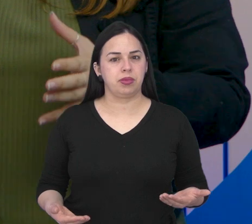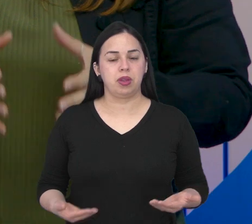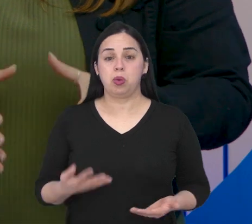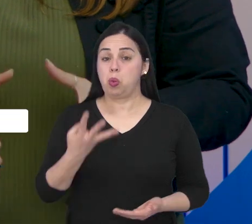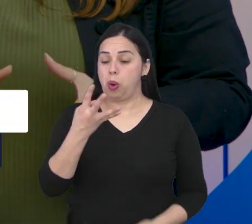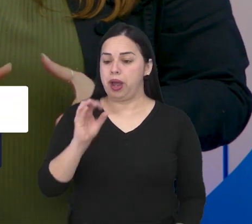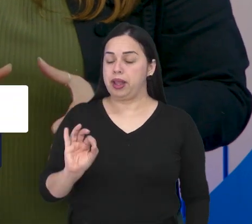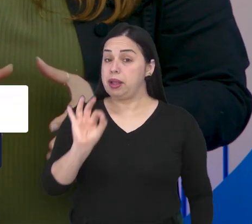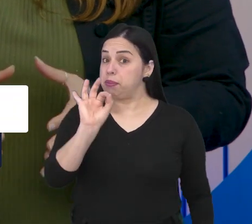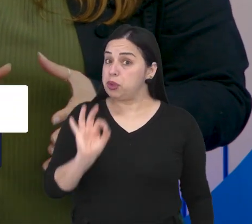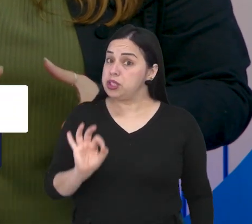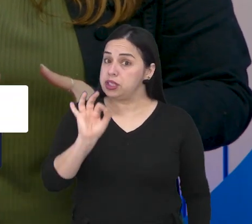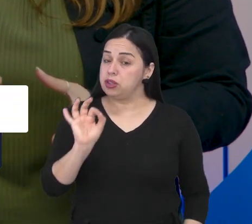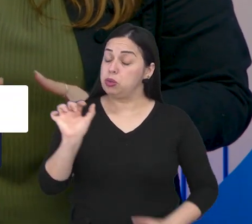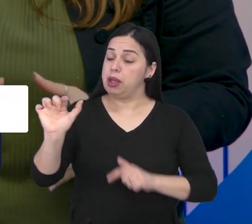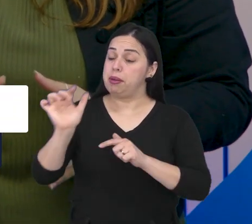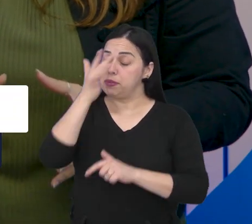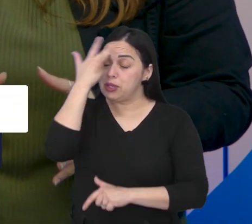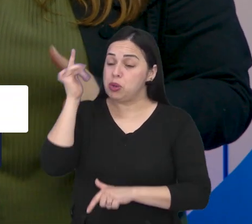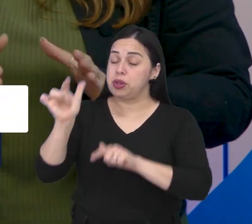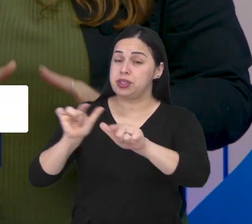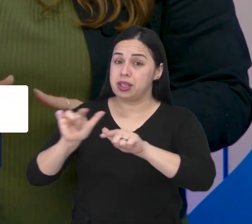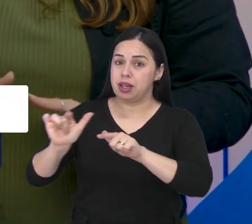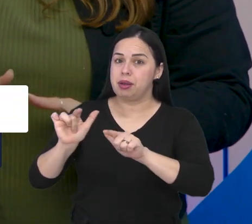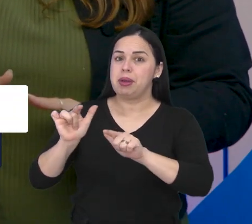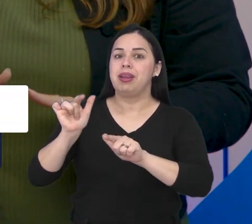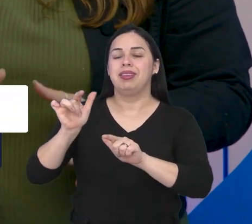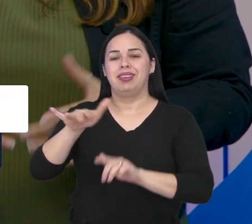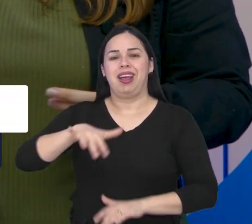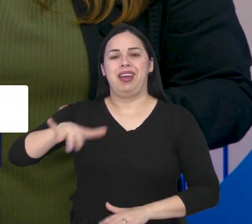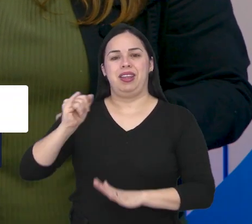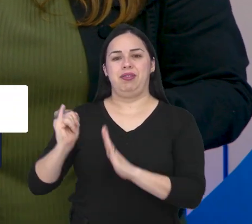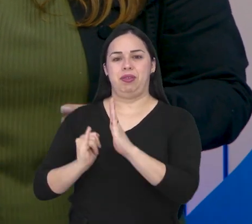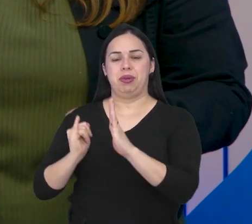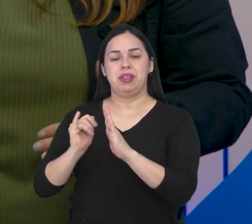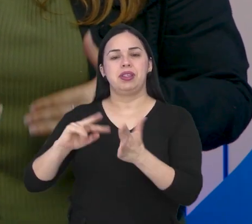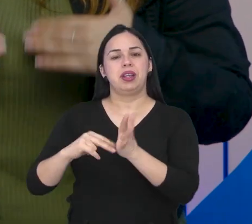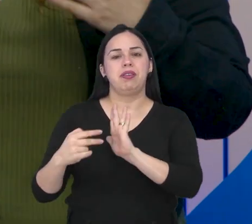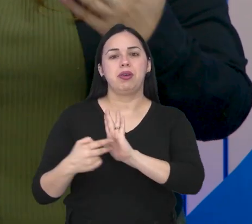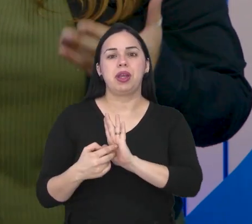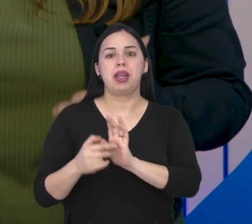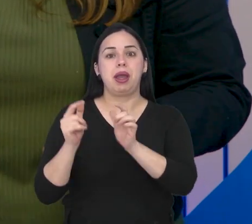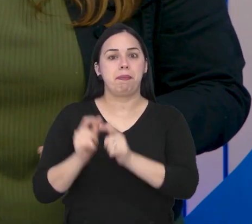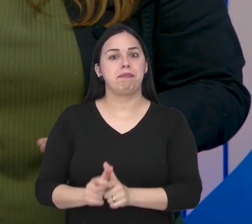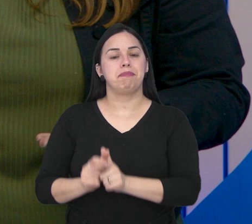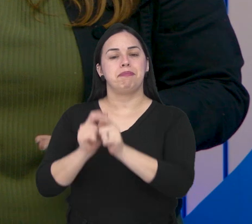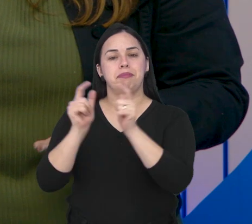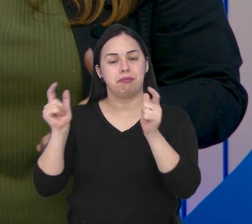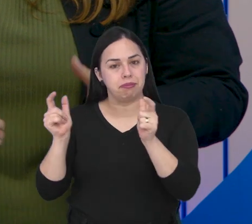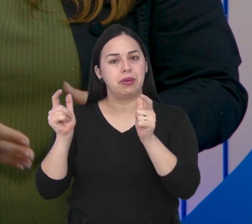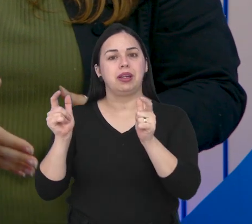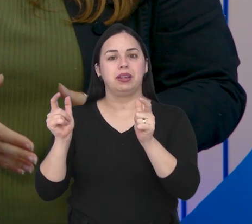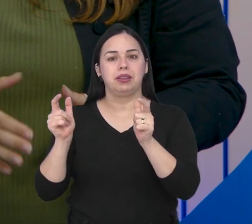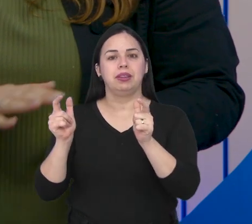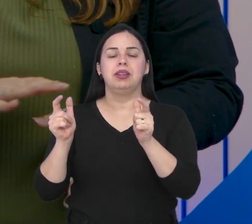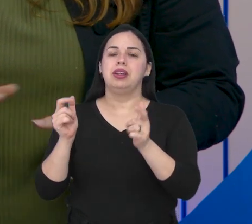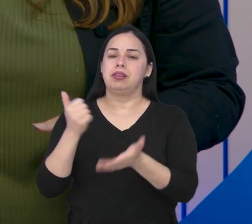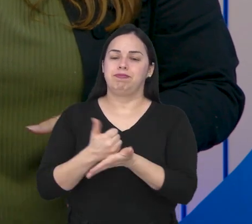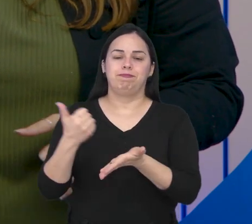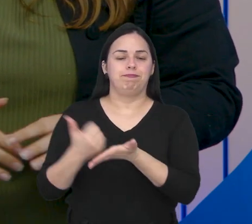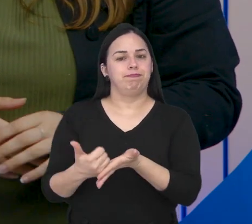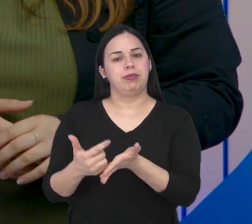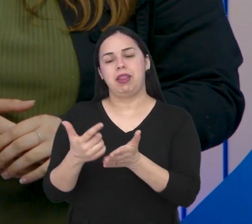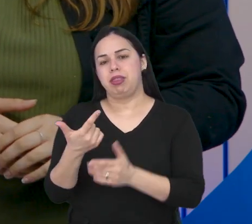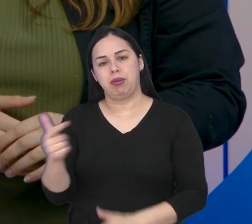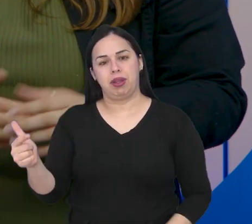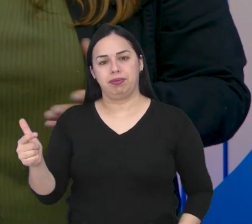Quase 40% dos trabalhadores brasileiros são informais. Isso significa que grande parcela da população trabalhadora não tem